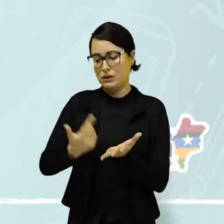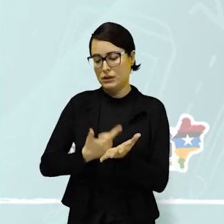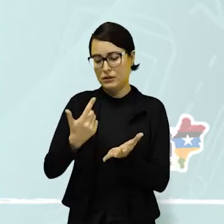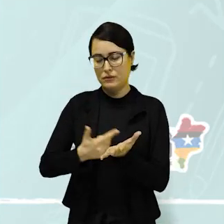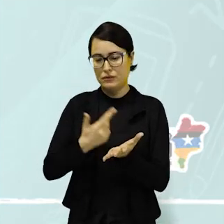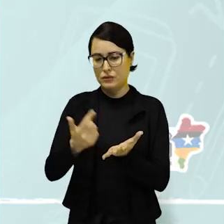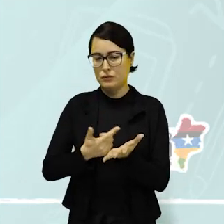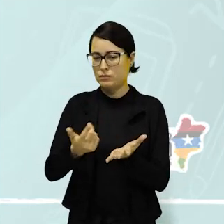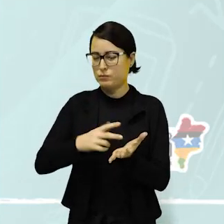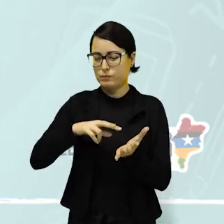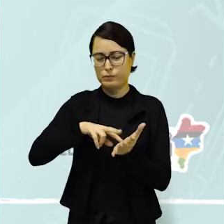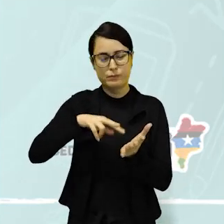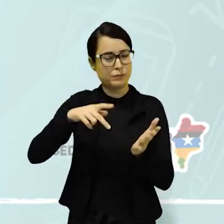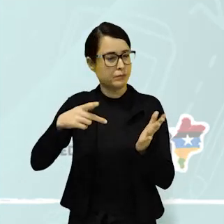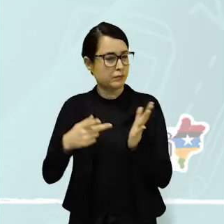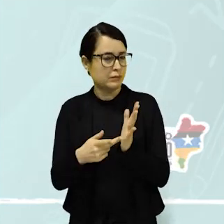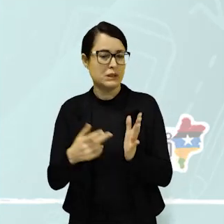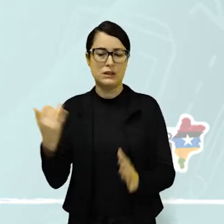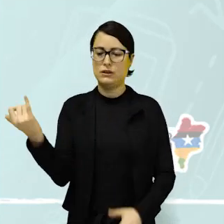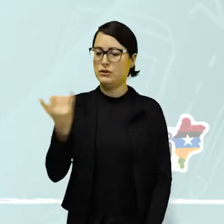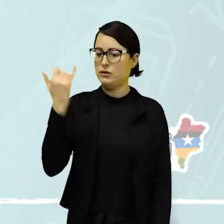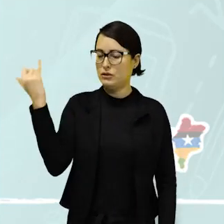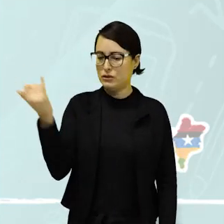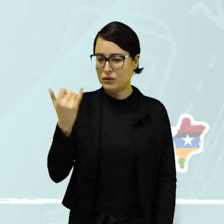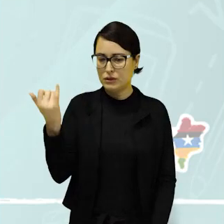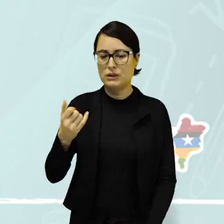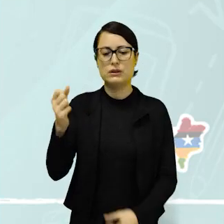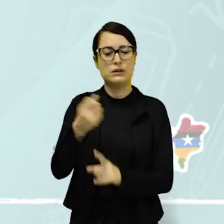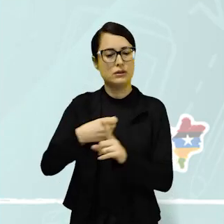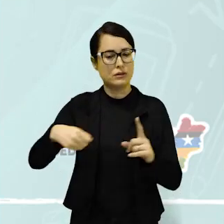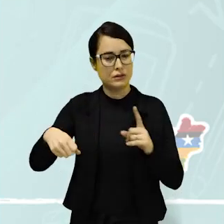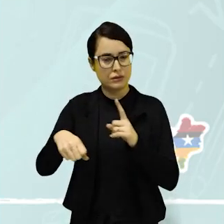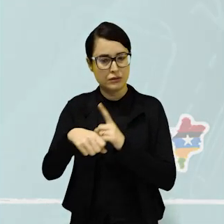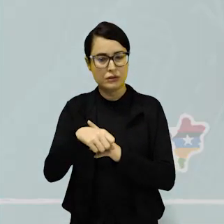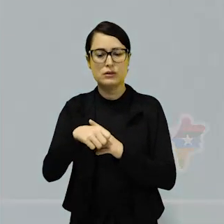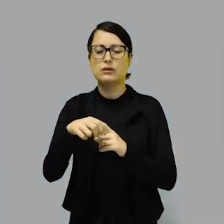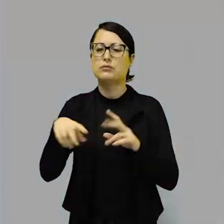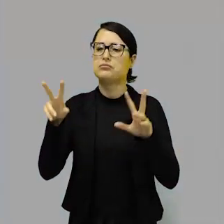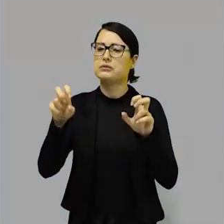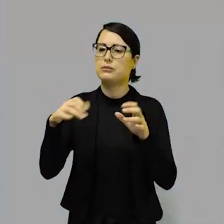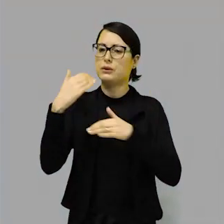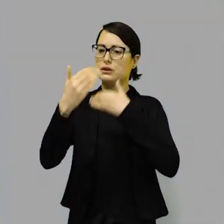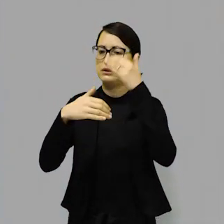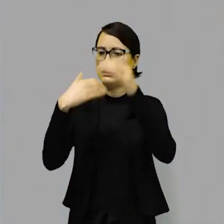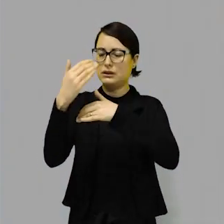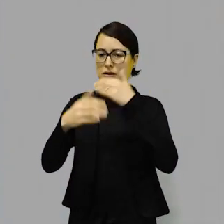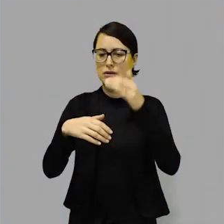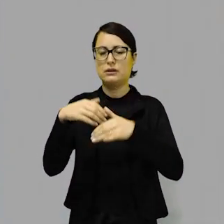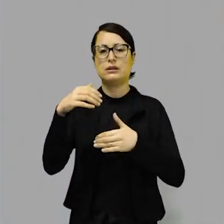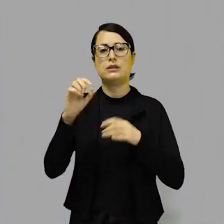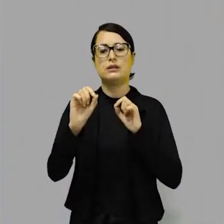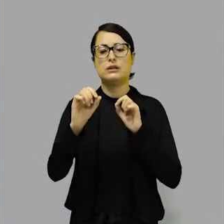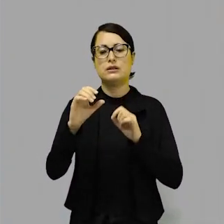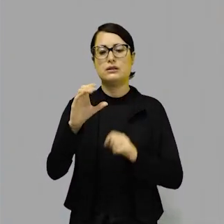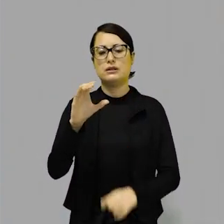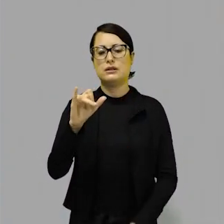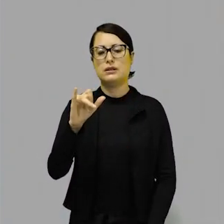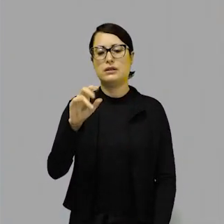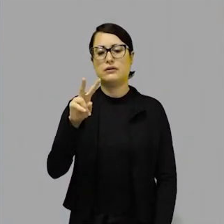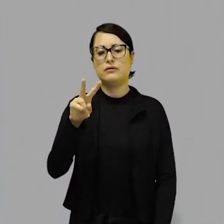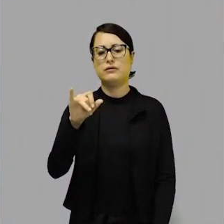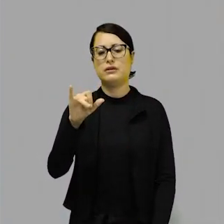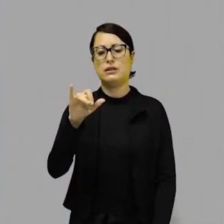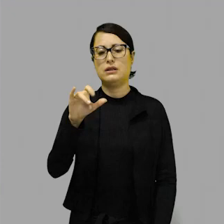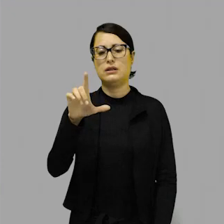extremamente significativo para a história da sociologia, chamado de O Processo Civilizador. Certinho? Então, quando você ouvir falar